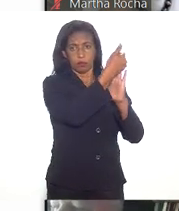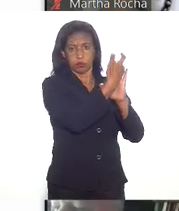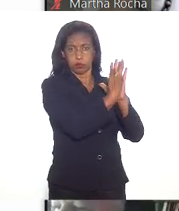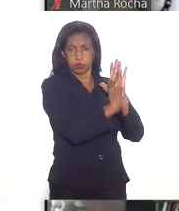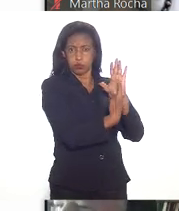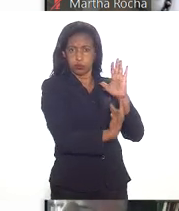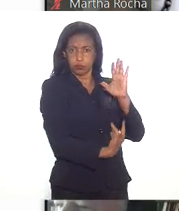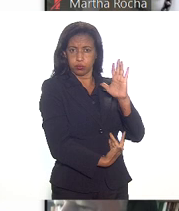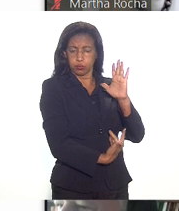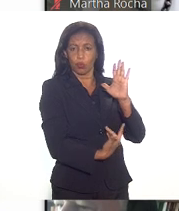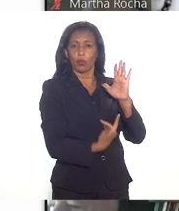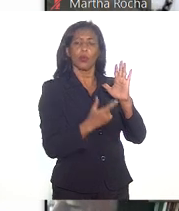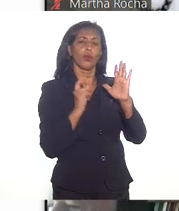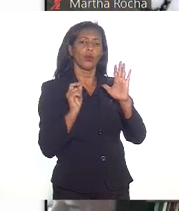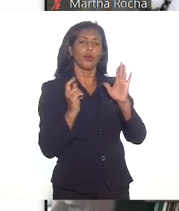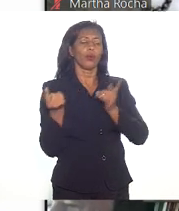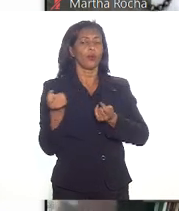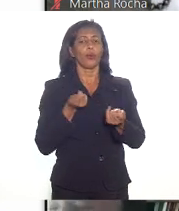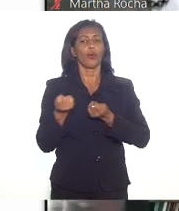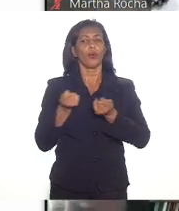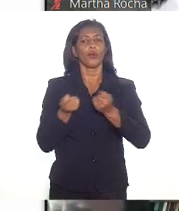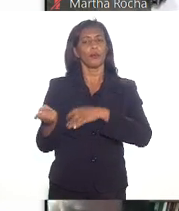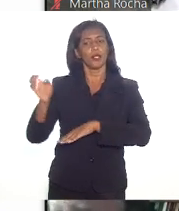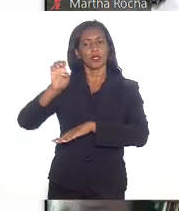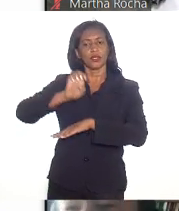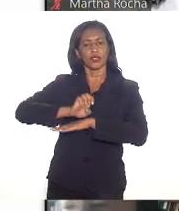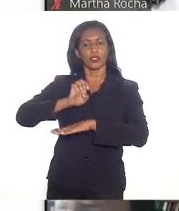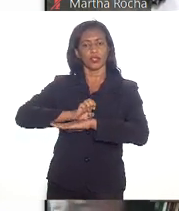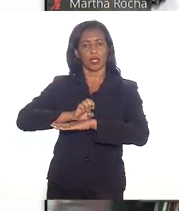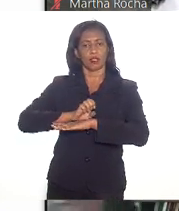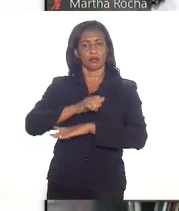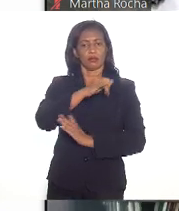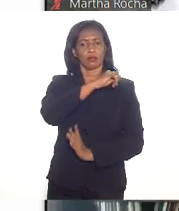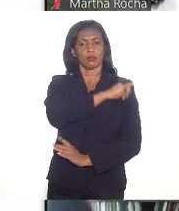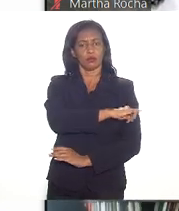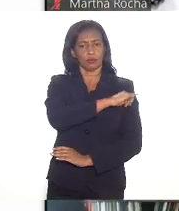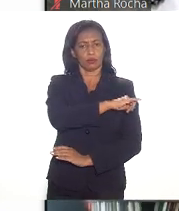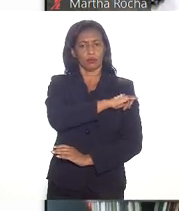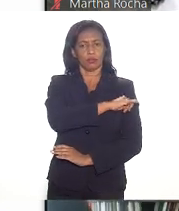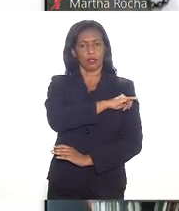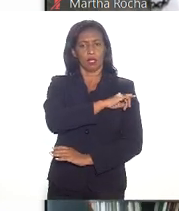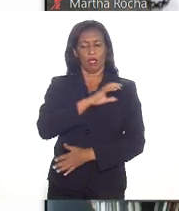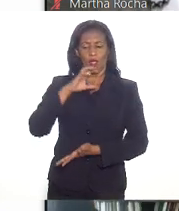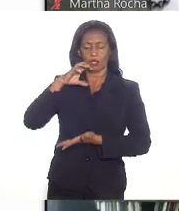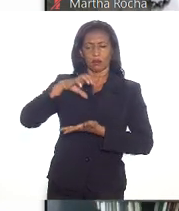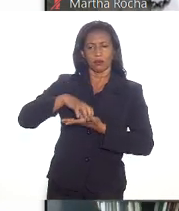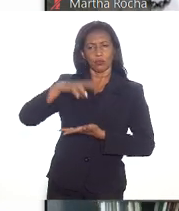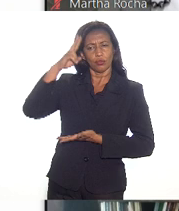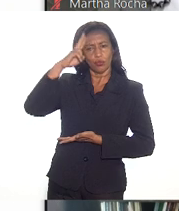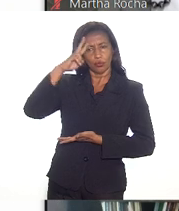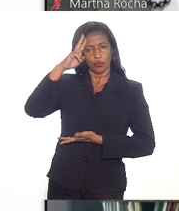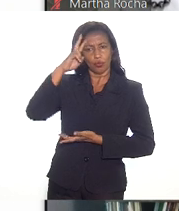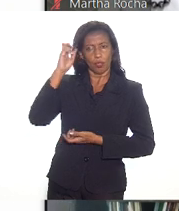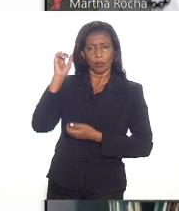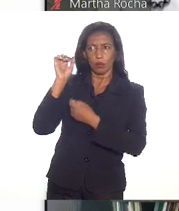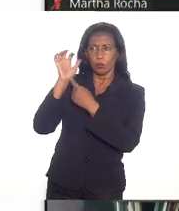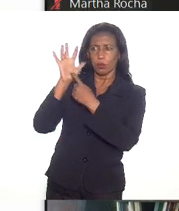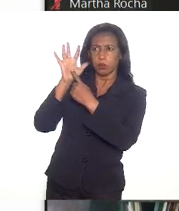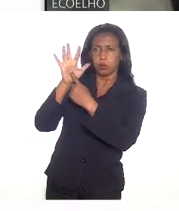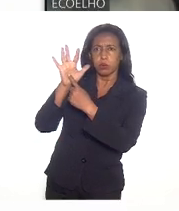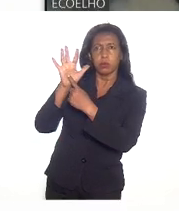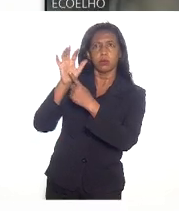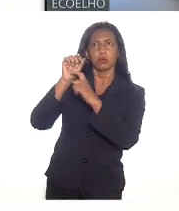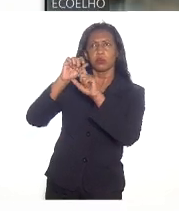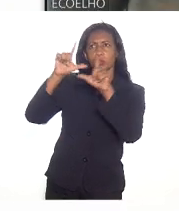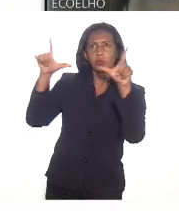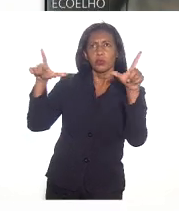sobre a economia do Estado do Rio de Janeiro, sua série histórica, com projeções para